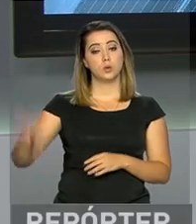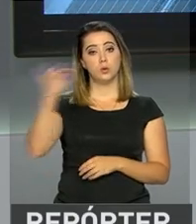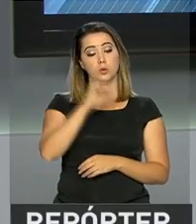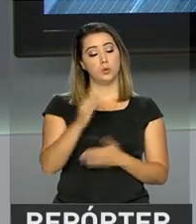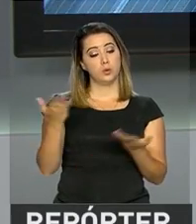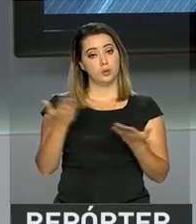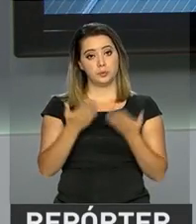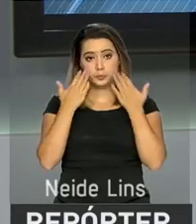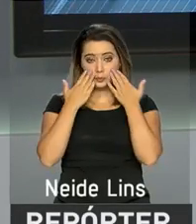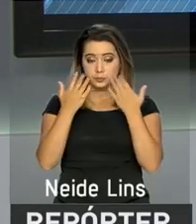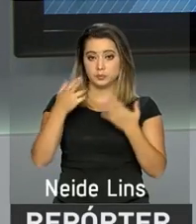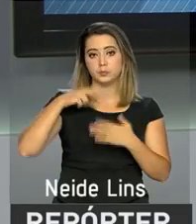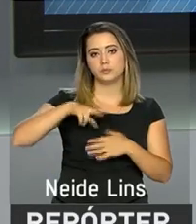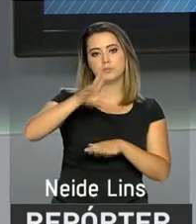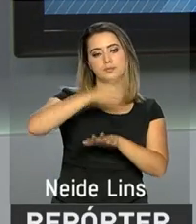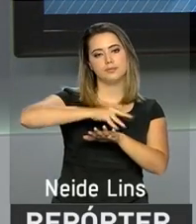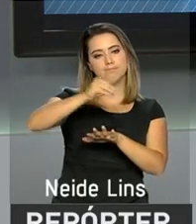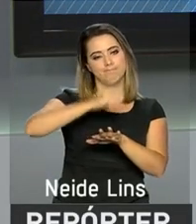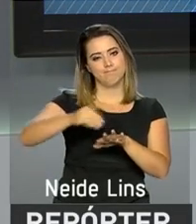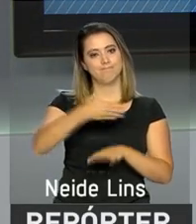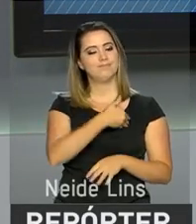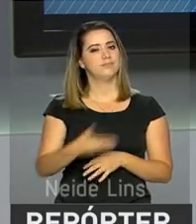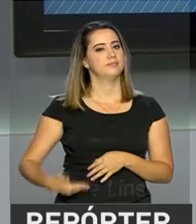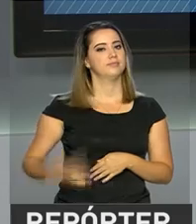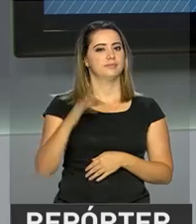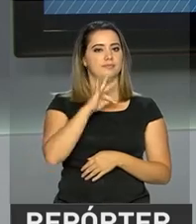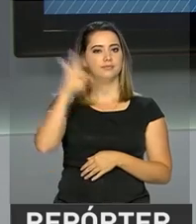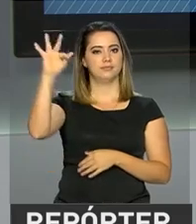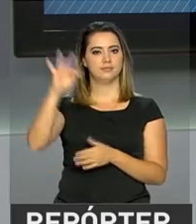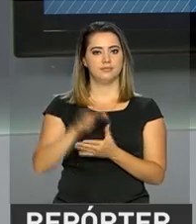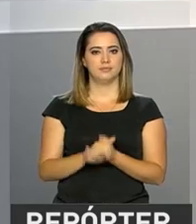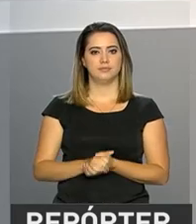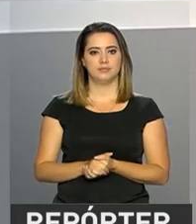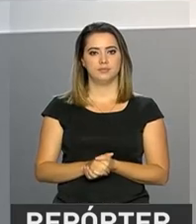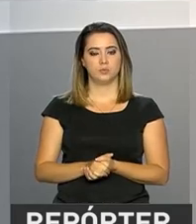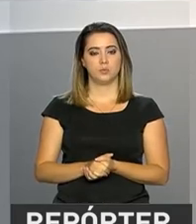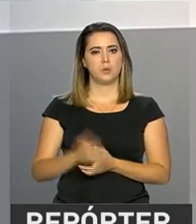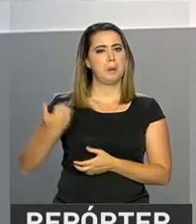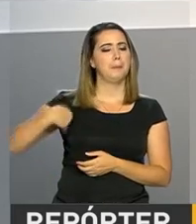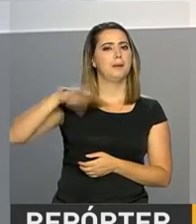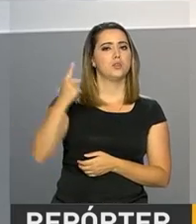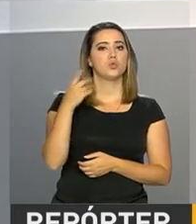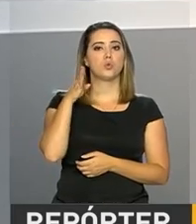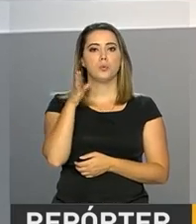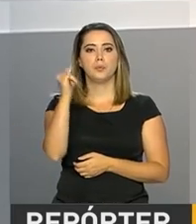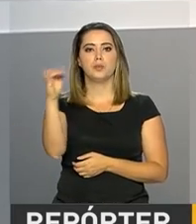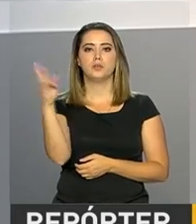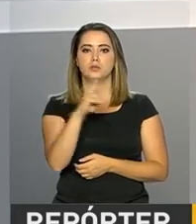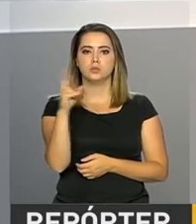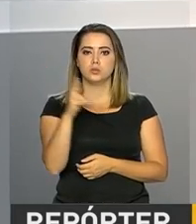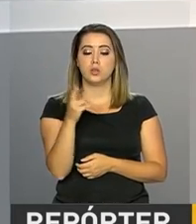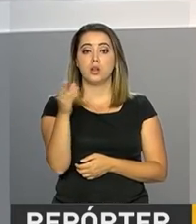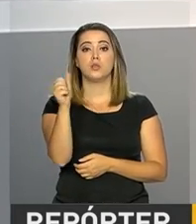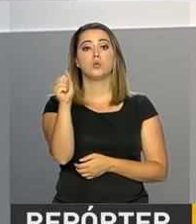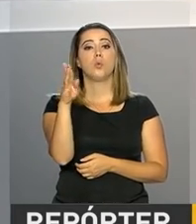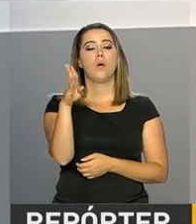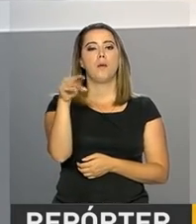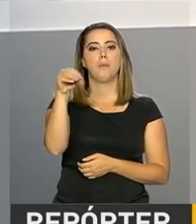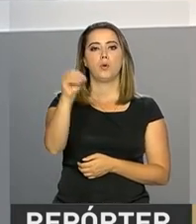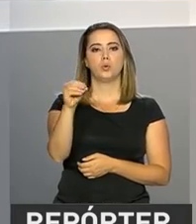Olá, estamos de volta com o repórter NBR e as notícias do governo federal. Mais de R$ 1 bilhão do abono salarial